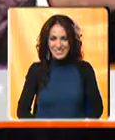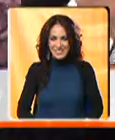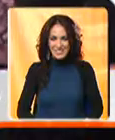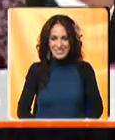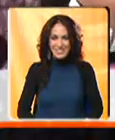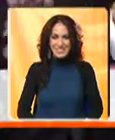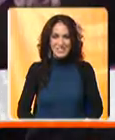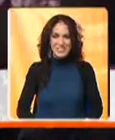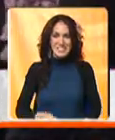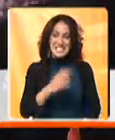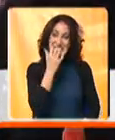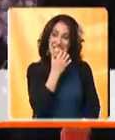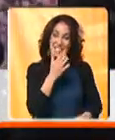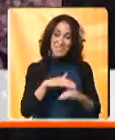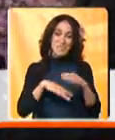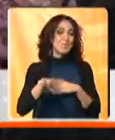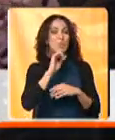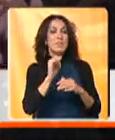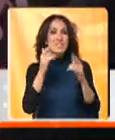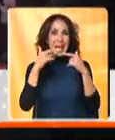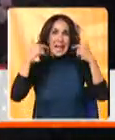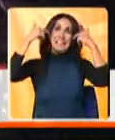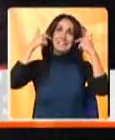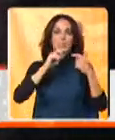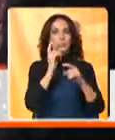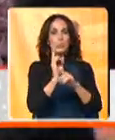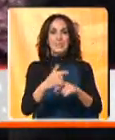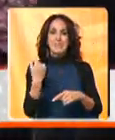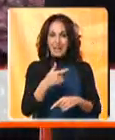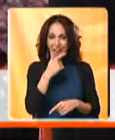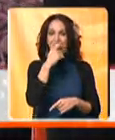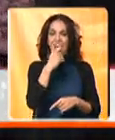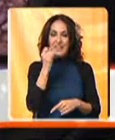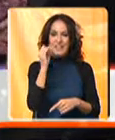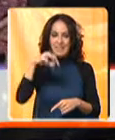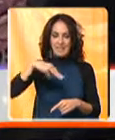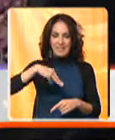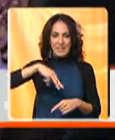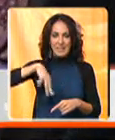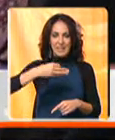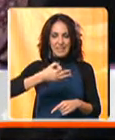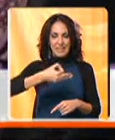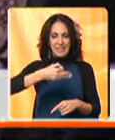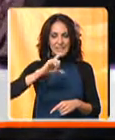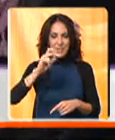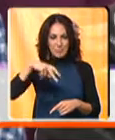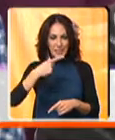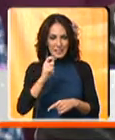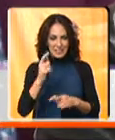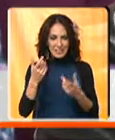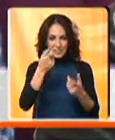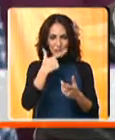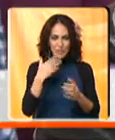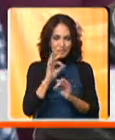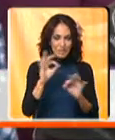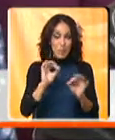Eu faço isto porque tenho implantes e, portanto, posso gargalhar à vontade. É uma história. Todas as histórias têm sido magníficas ao longo Maria, deste ano. E